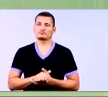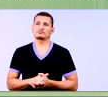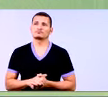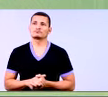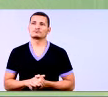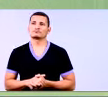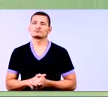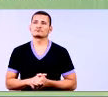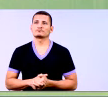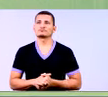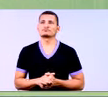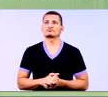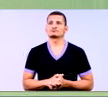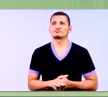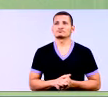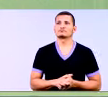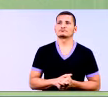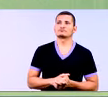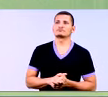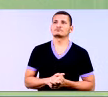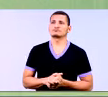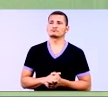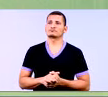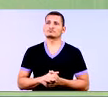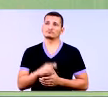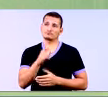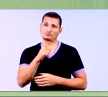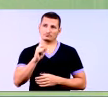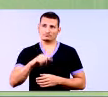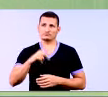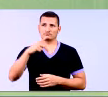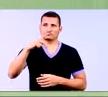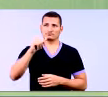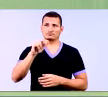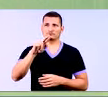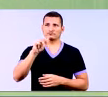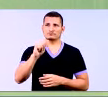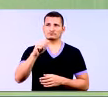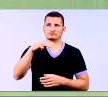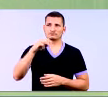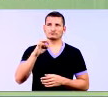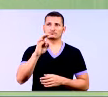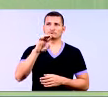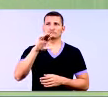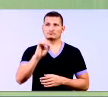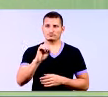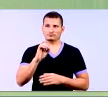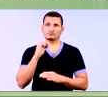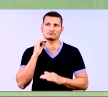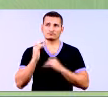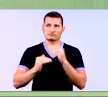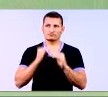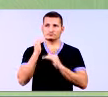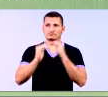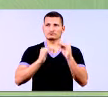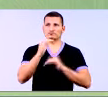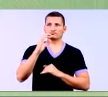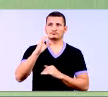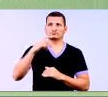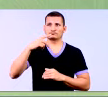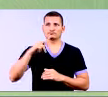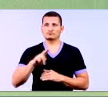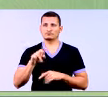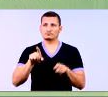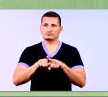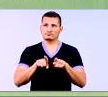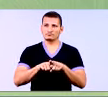ok? Isso aqui, gente, é um parâmetro de desempenho do processador também. A gente, Fábio, então tá óbvio